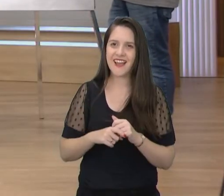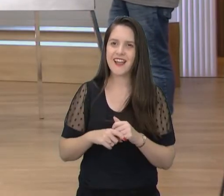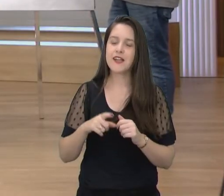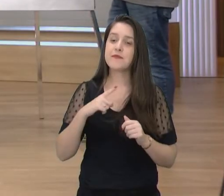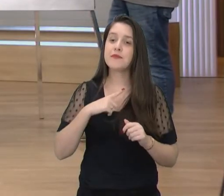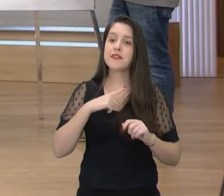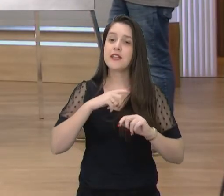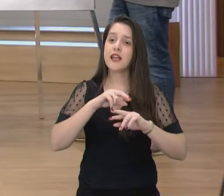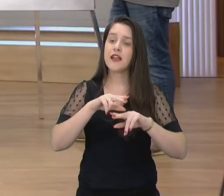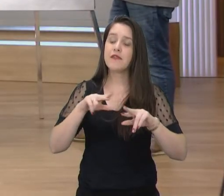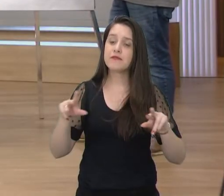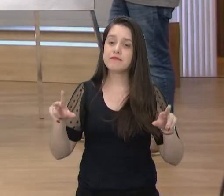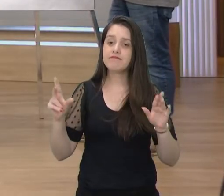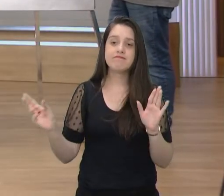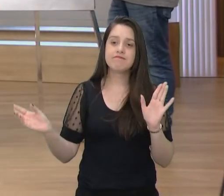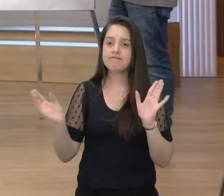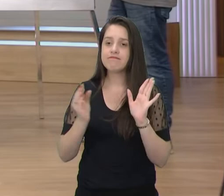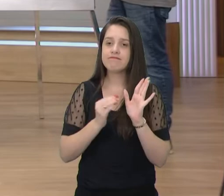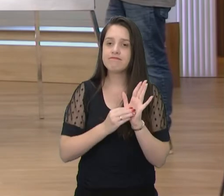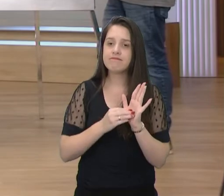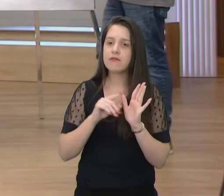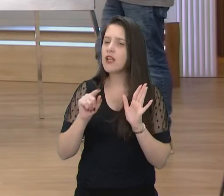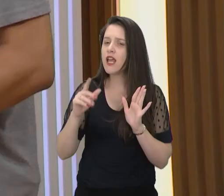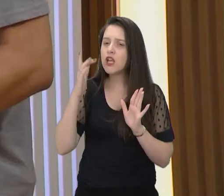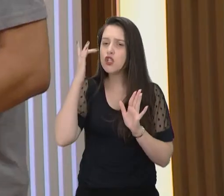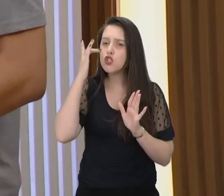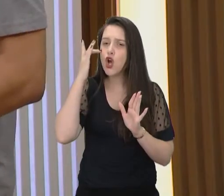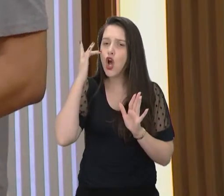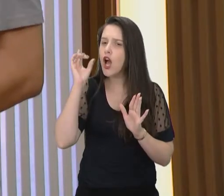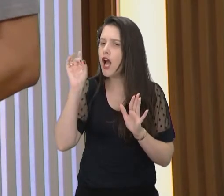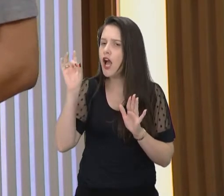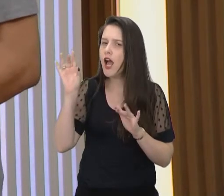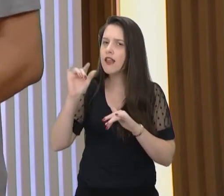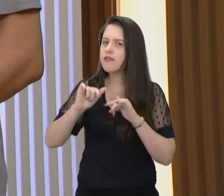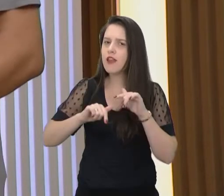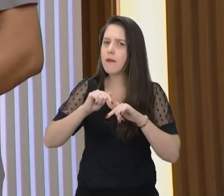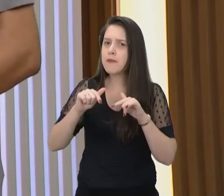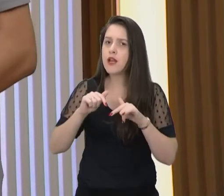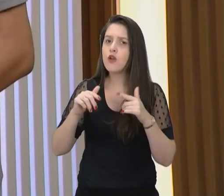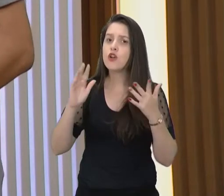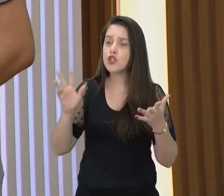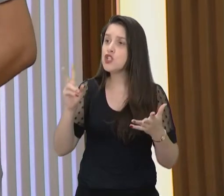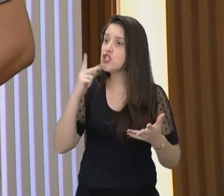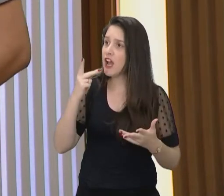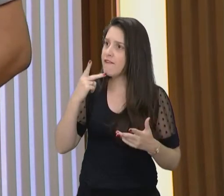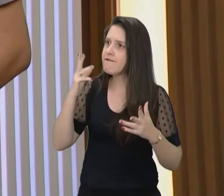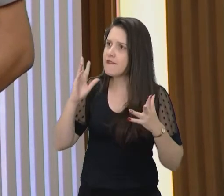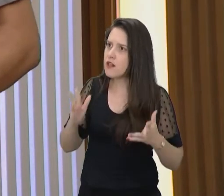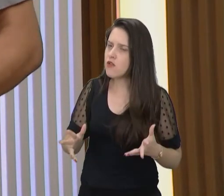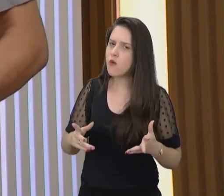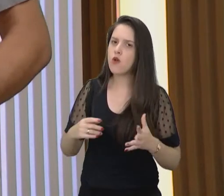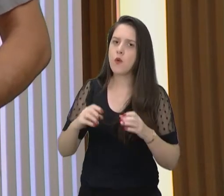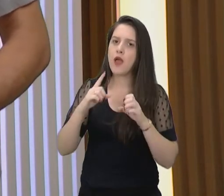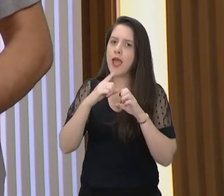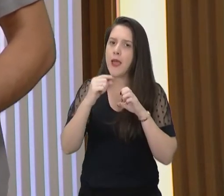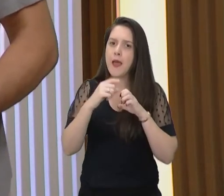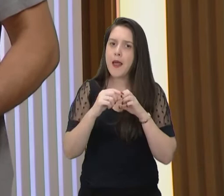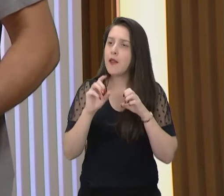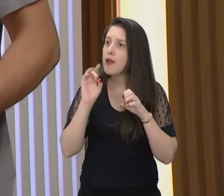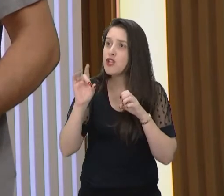gente já percebe aqui, ó, que ele achou que era só trabalhar, e a gente já viu, a gente já falou que empreendimento não é